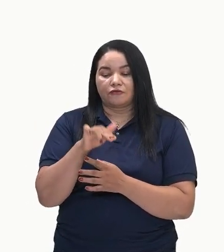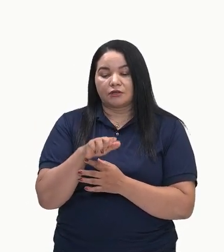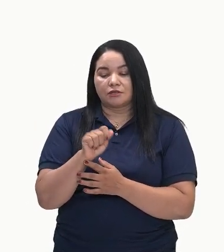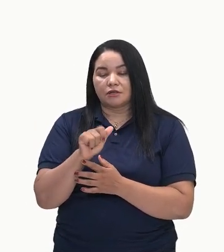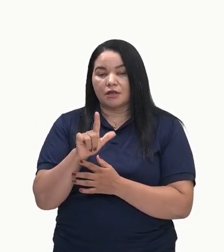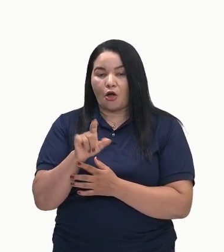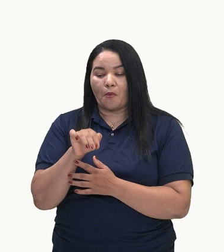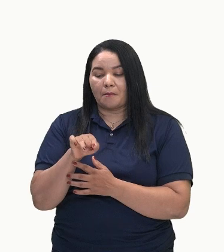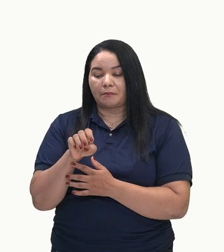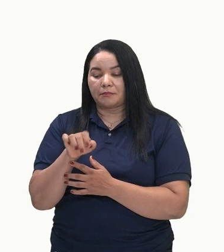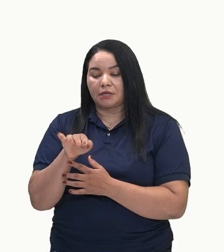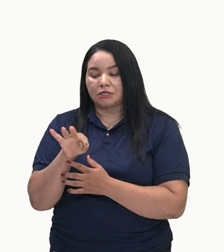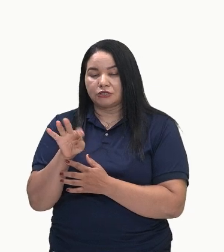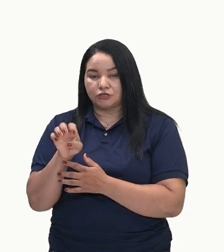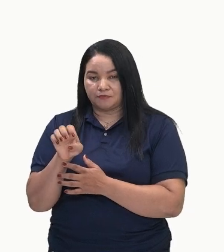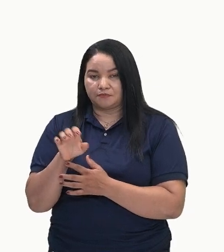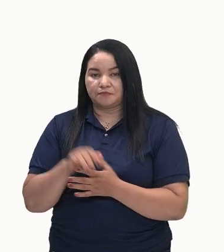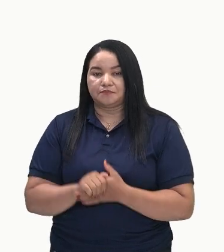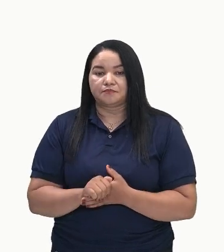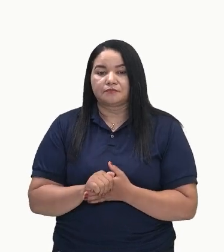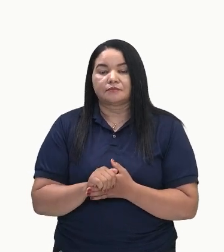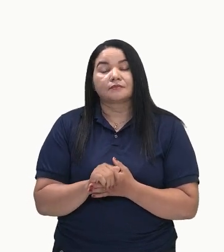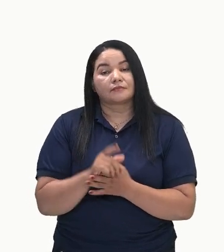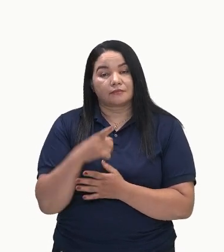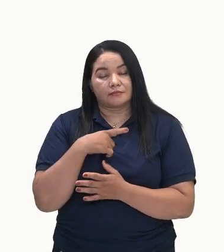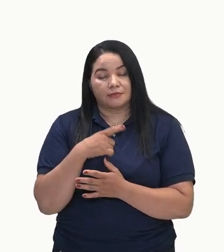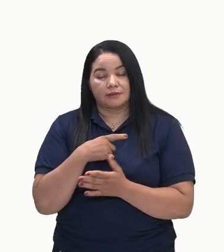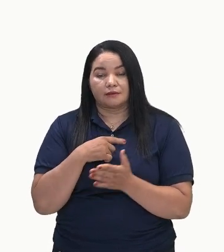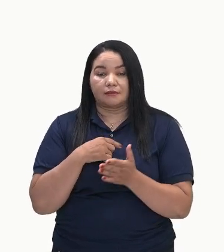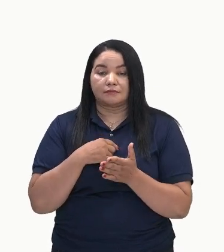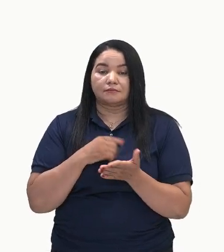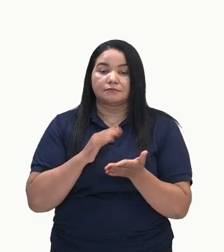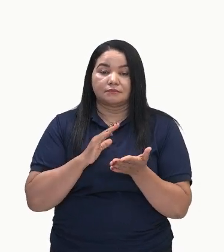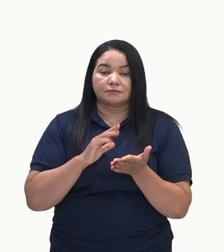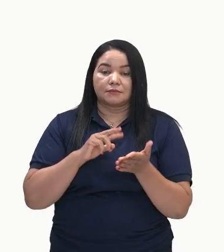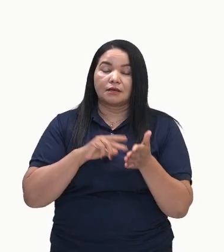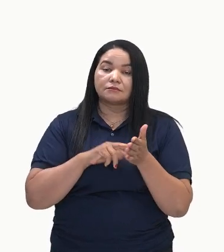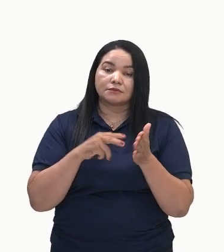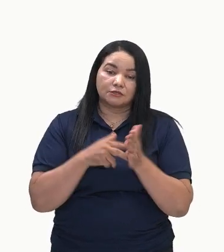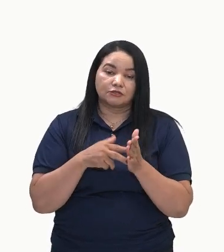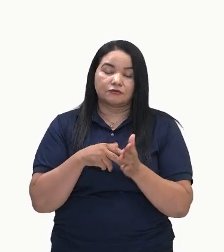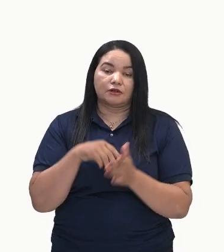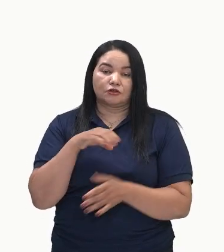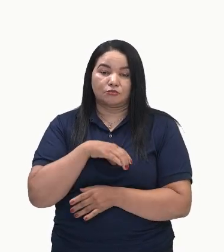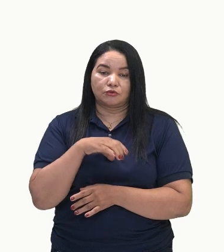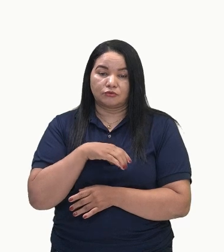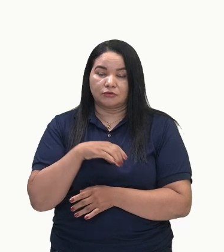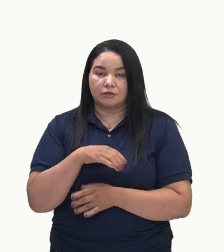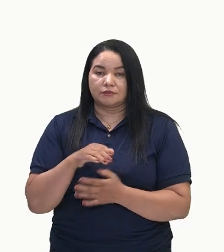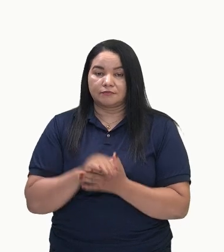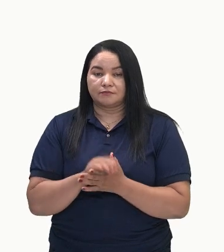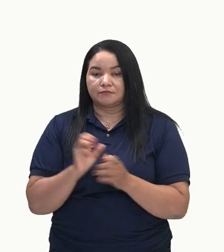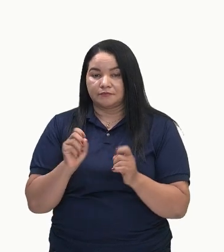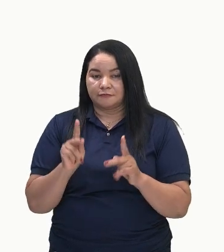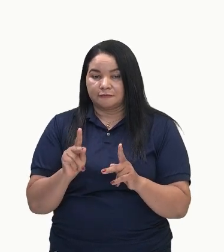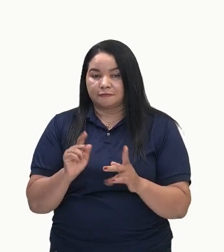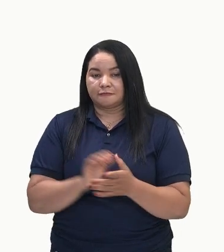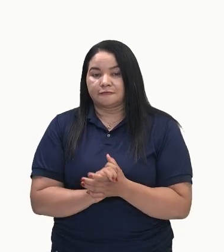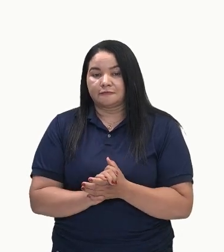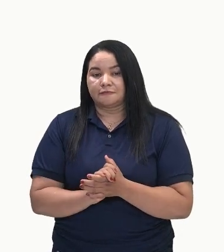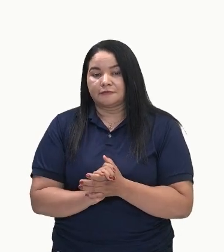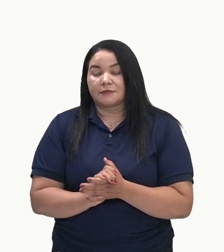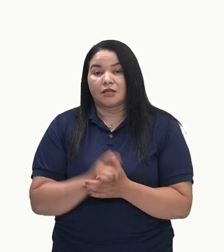aquilo que eu já falei anteriormente, eles vão ter a sua tradução na mais das vezes com o finalmente da língua portuguesa.